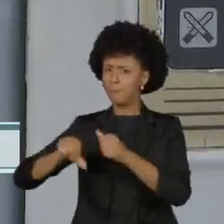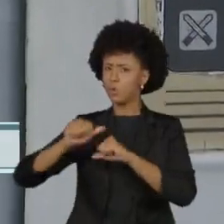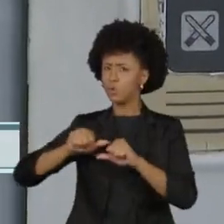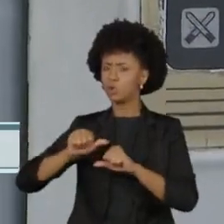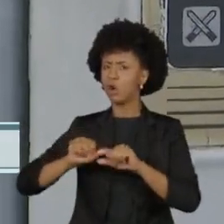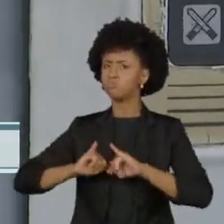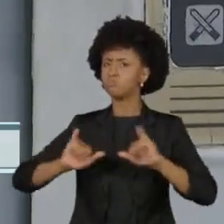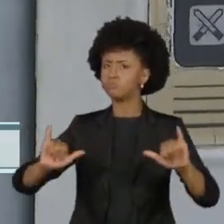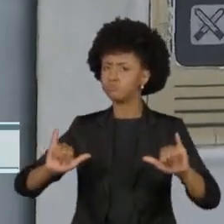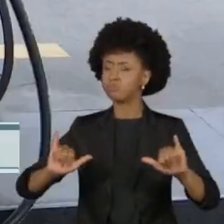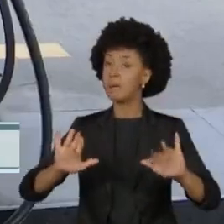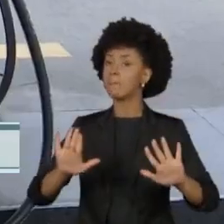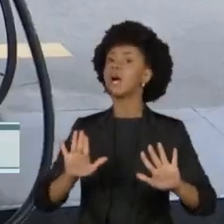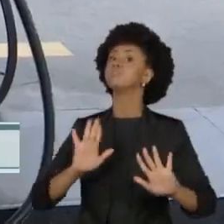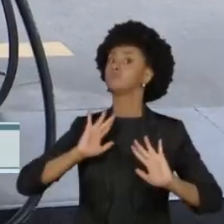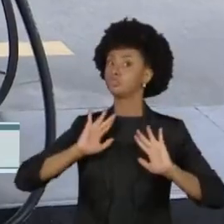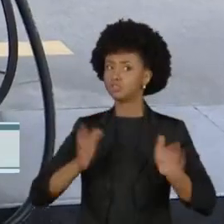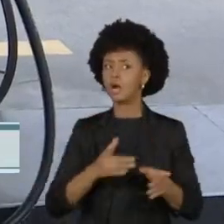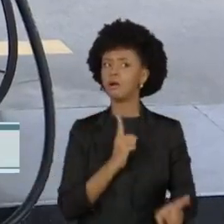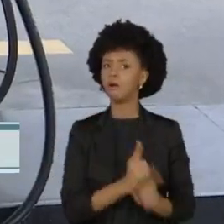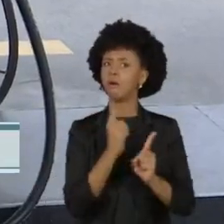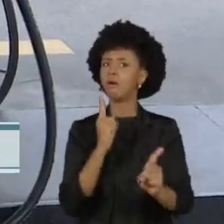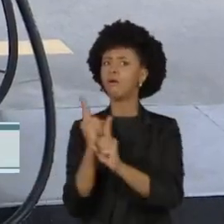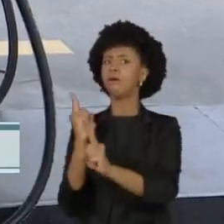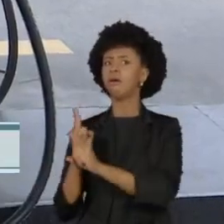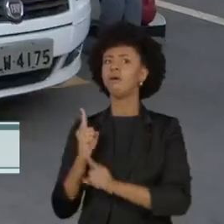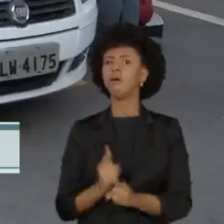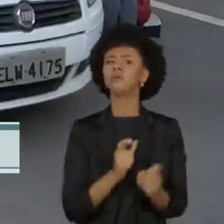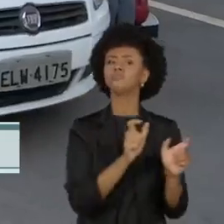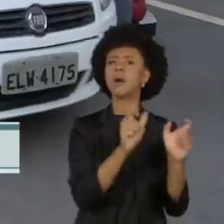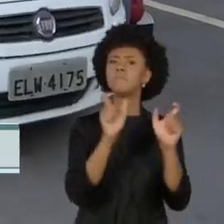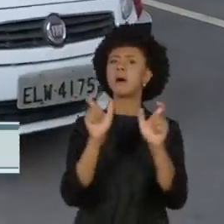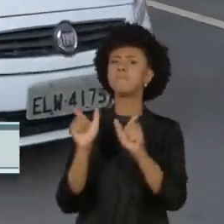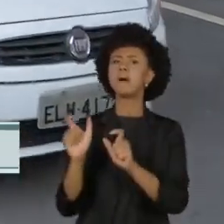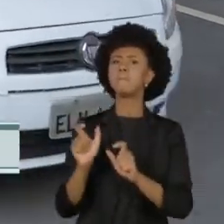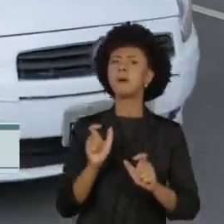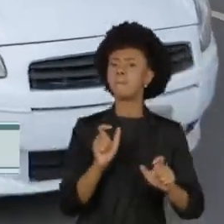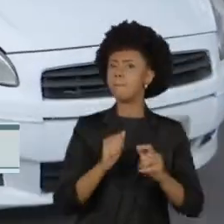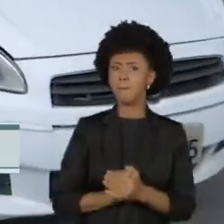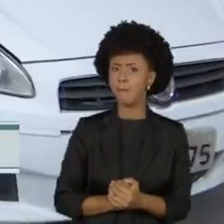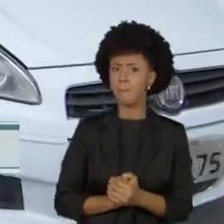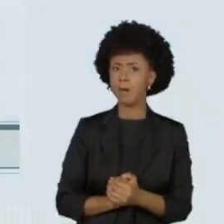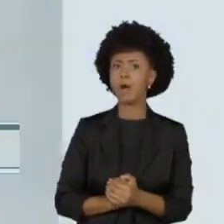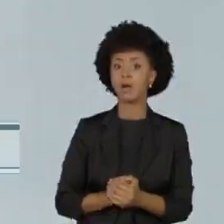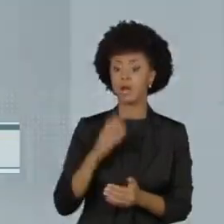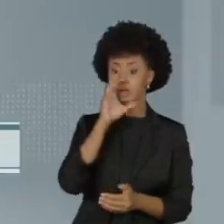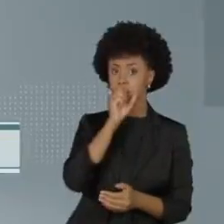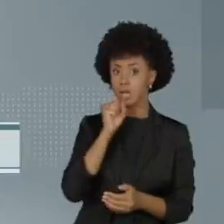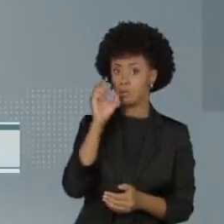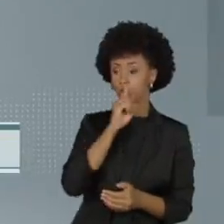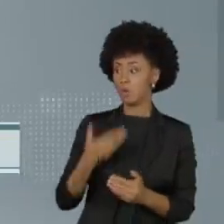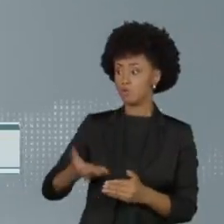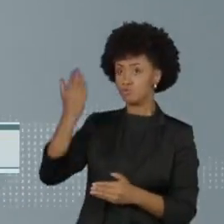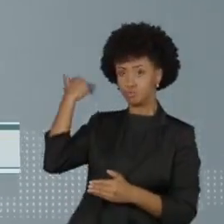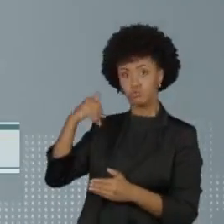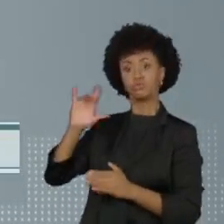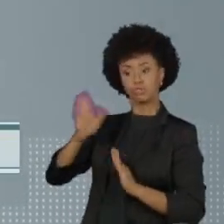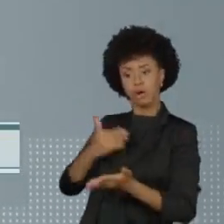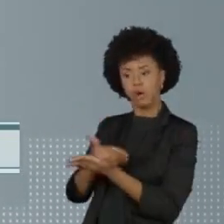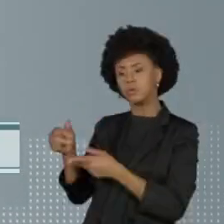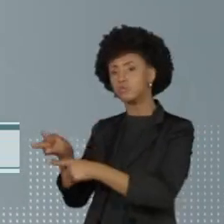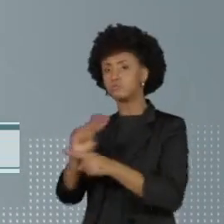combustíveis nos postos Foi verificado em diversos locais a partir do último final de semana segundo o CAD